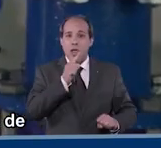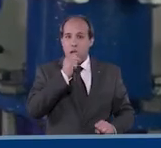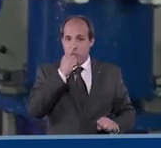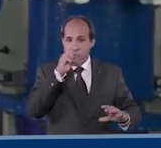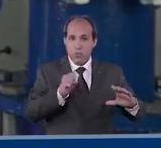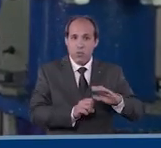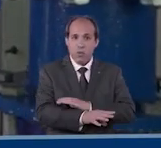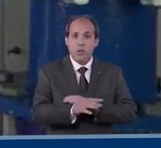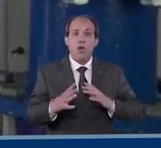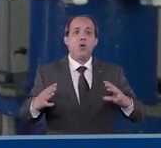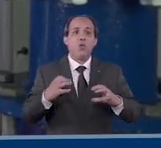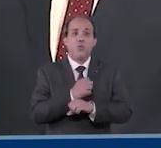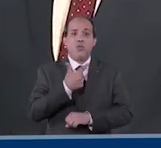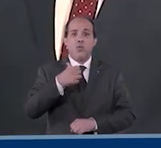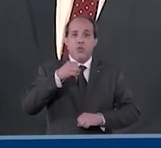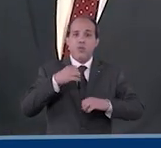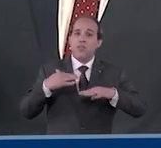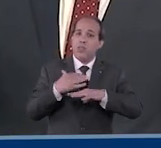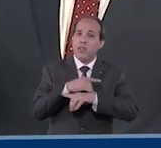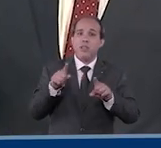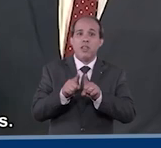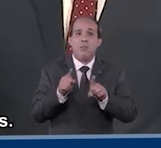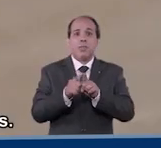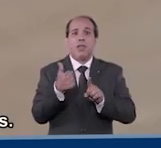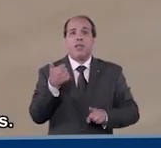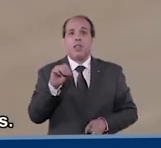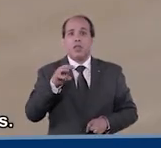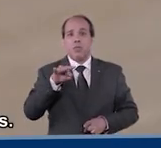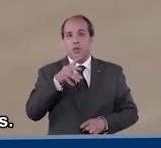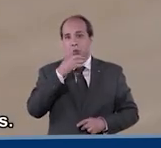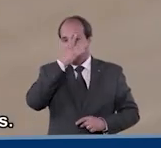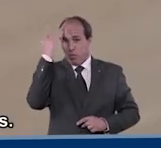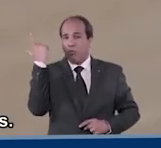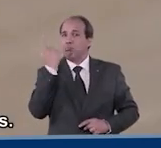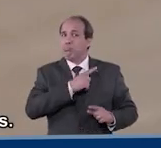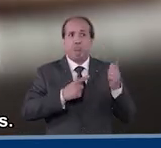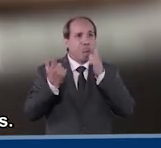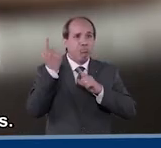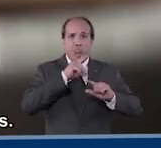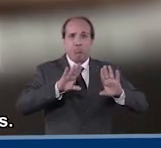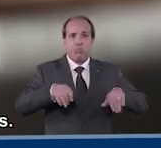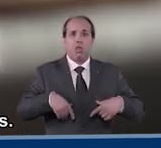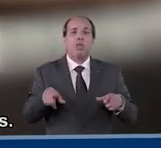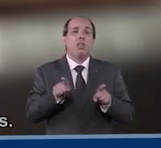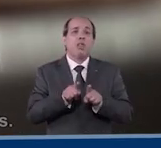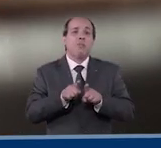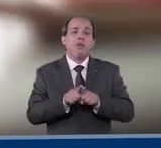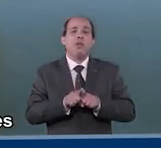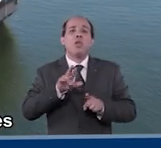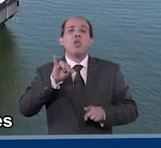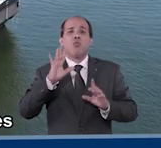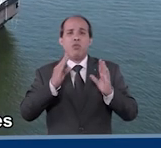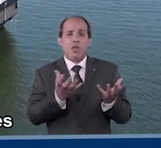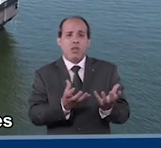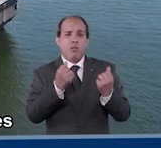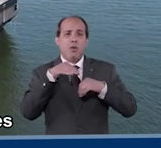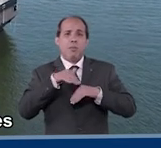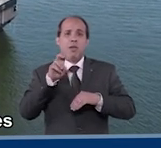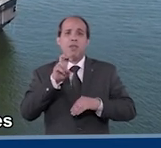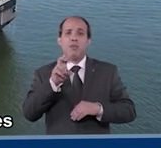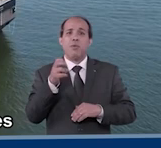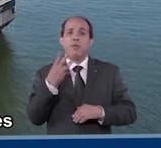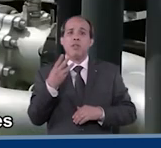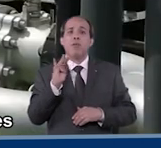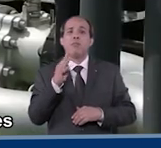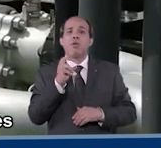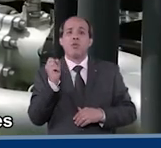nos sistemas de água e esgoto em 29 cidades e 10 milhões de pessoas beneficiadas. E o Rio recebeu